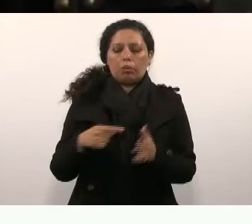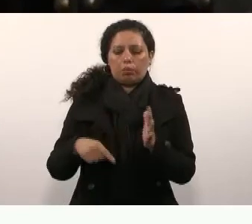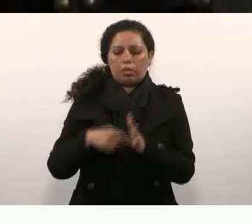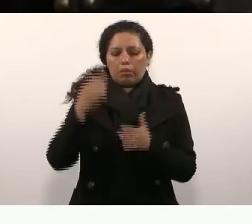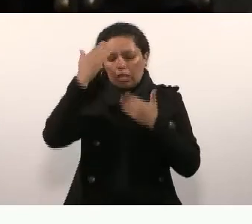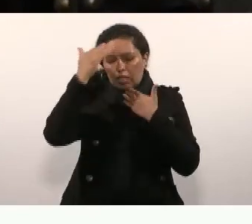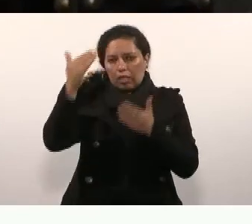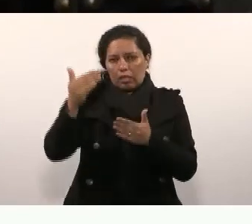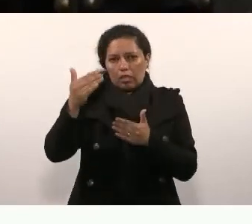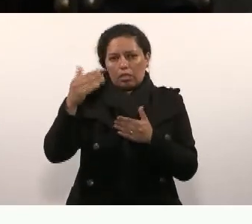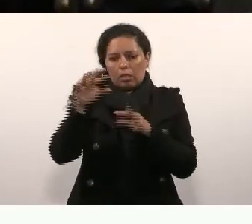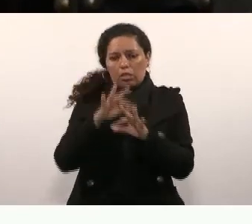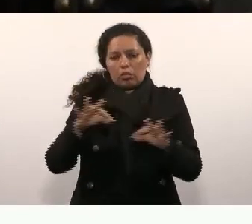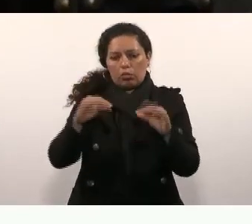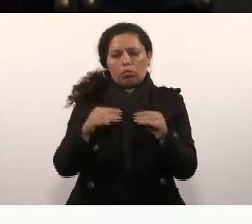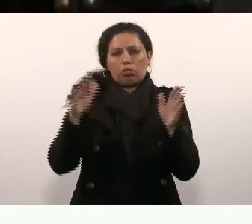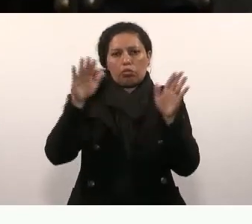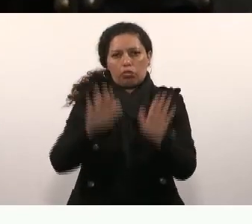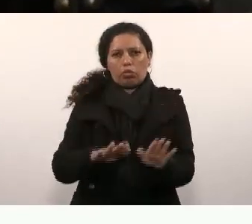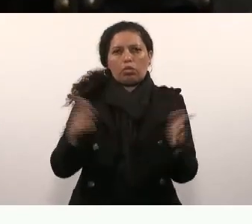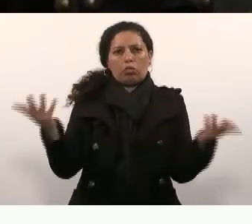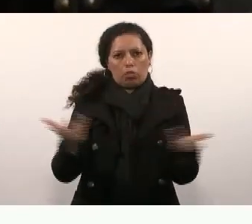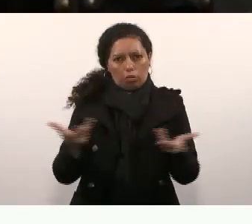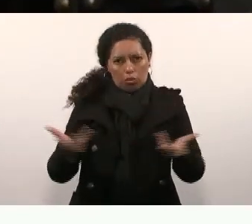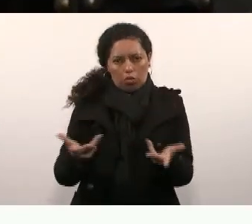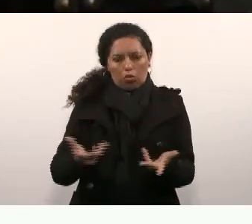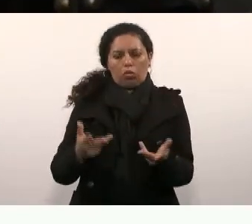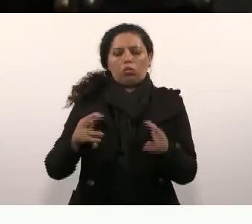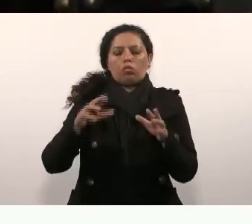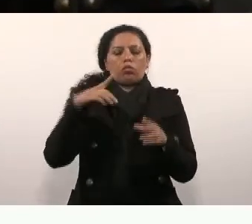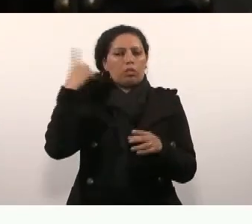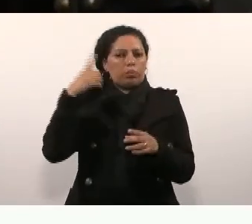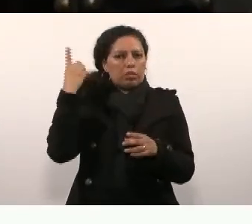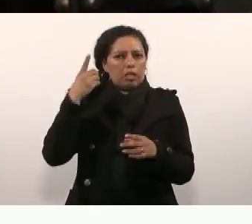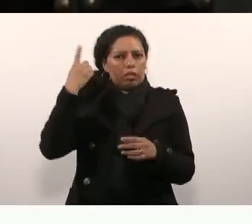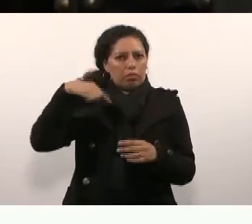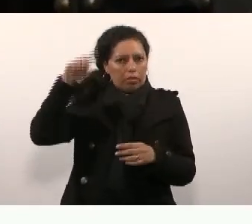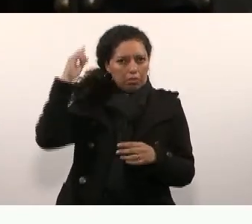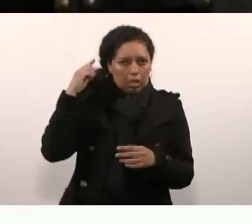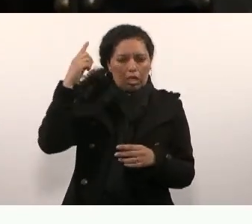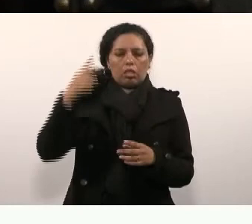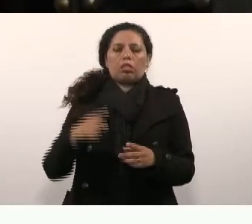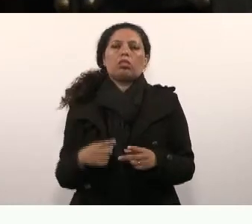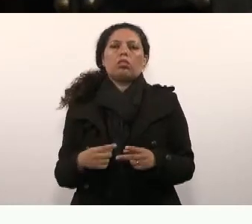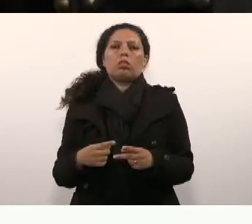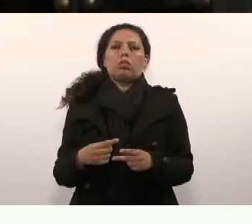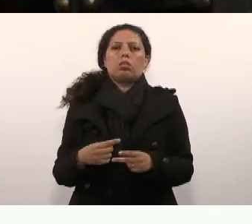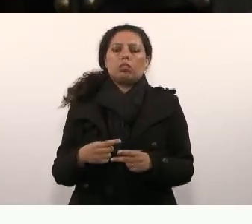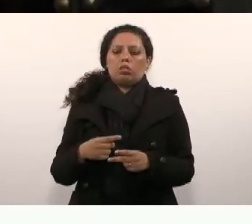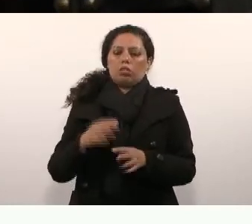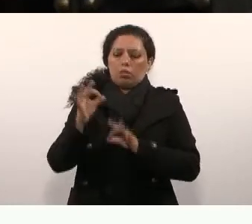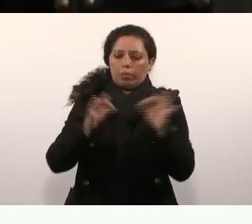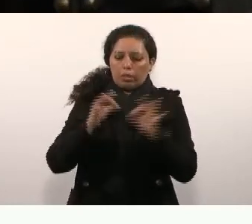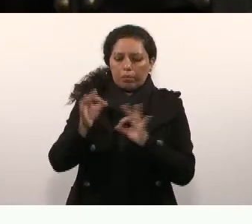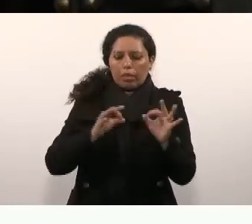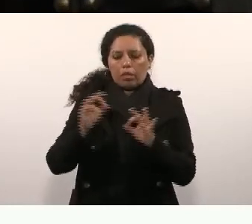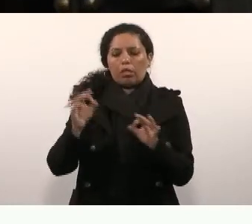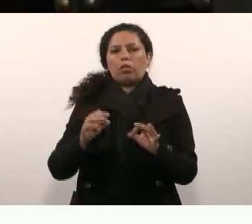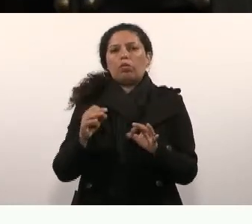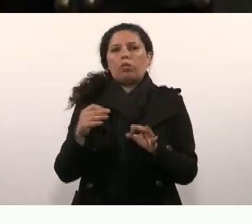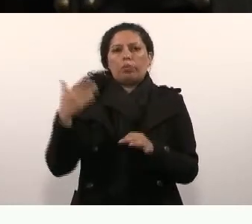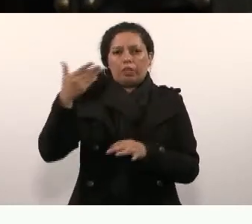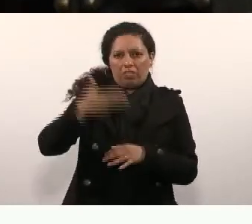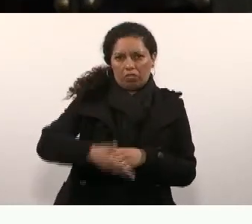Primeiro, agradecer a todos os presentes aqui que estiveram conosco, o deputado Valdec, que também acertou sua agenda para a gente poder ter